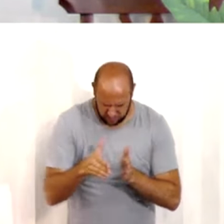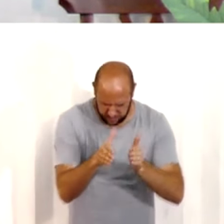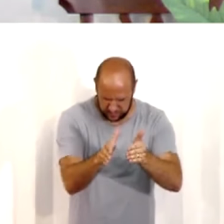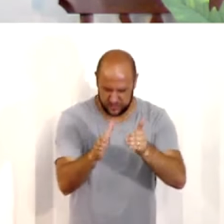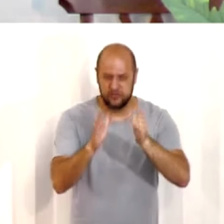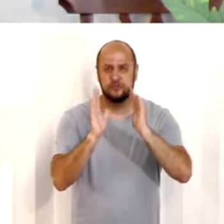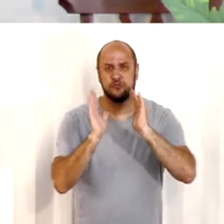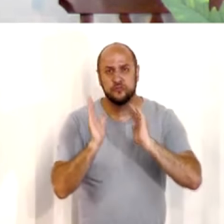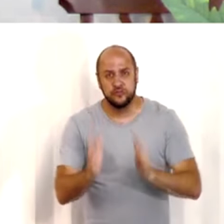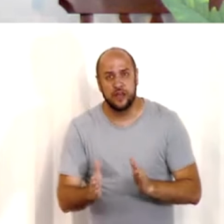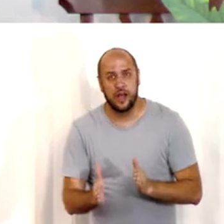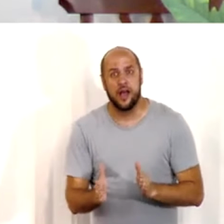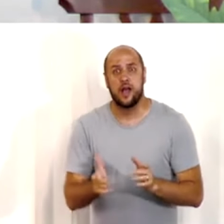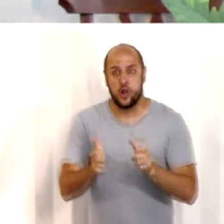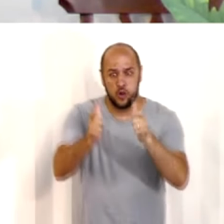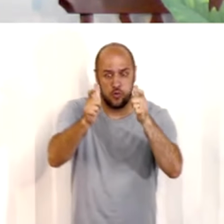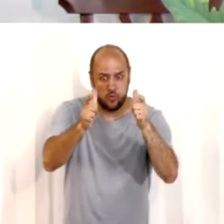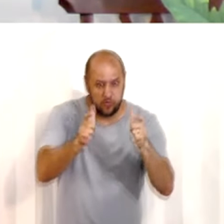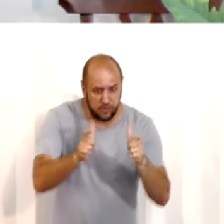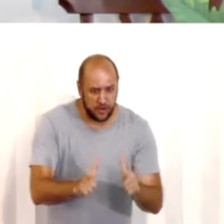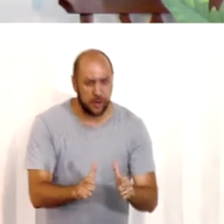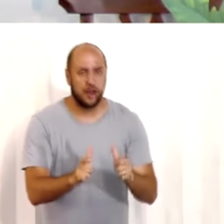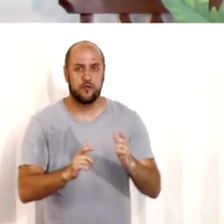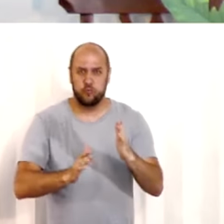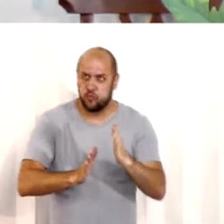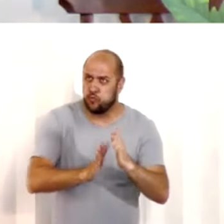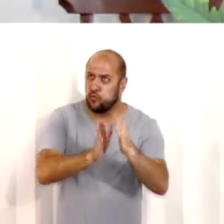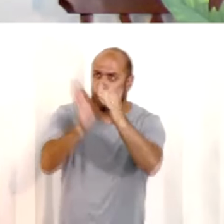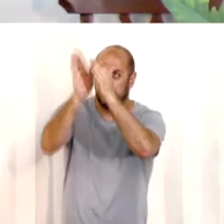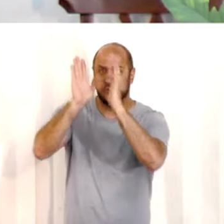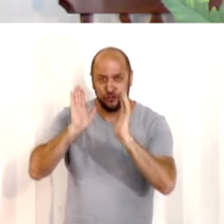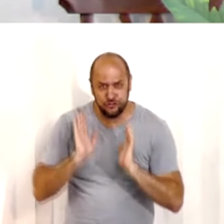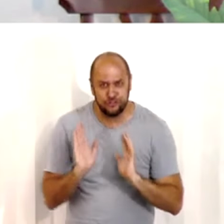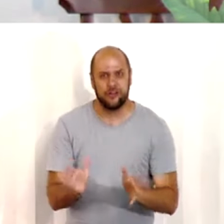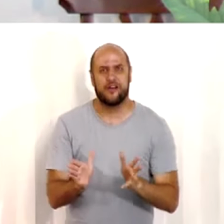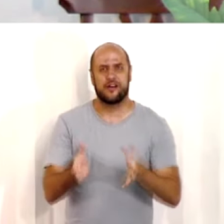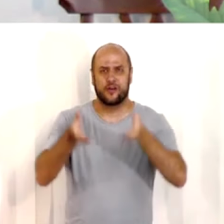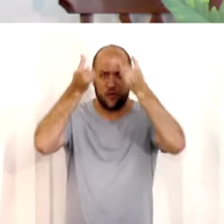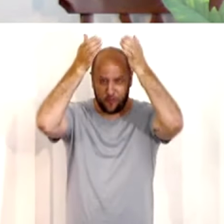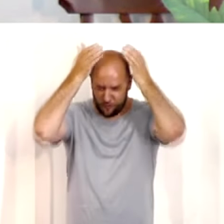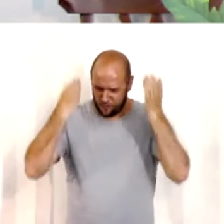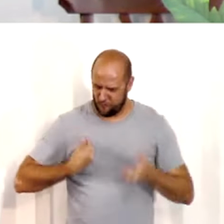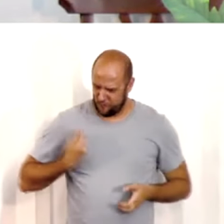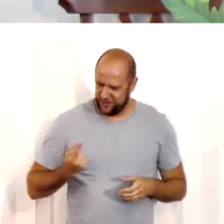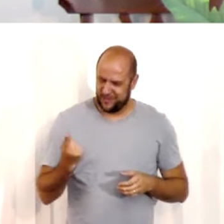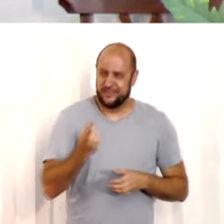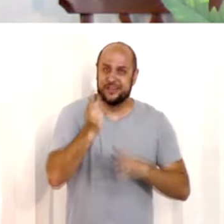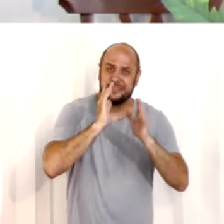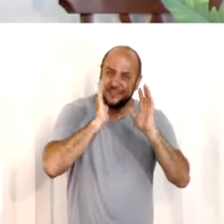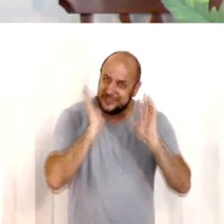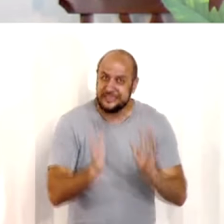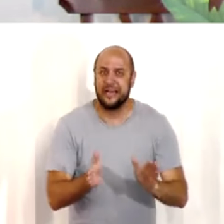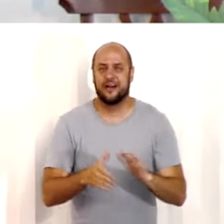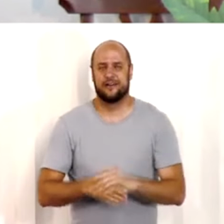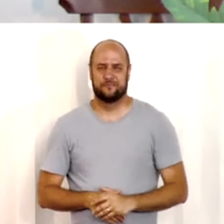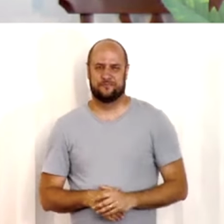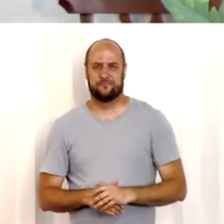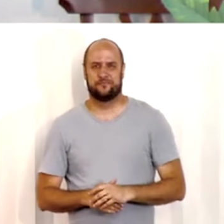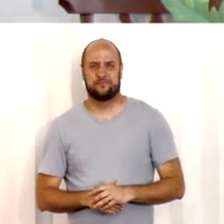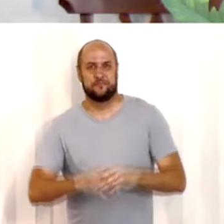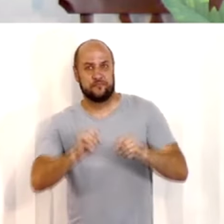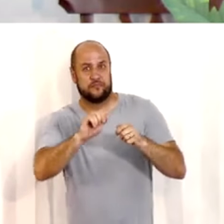já estão no lugar que se deveria chegar. Eles já receberam a coroa do vencedor. O autor